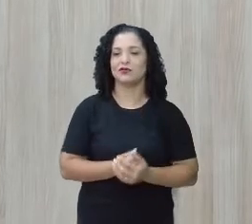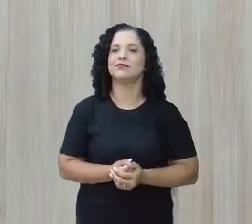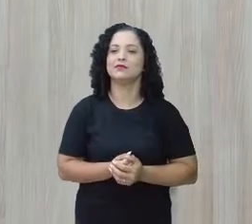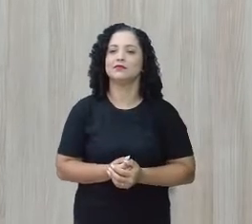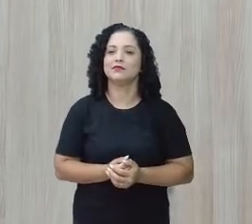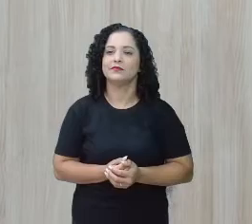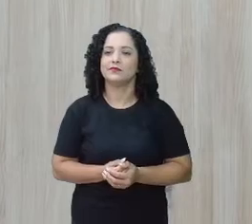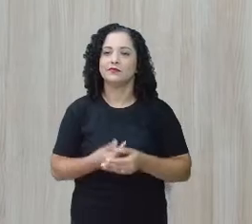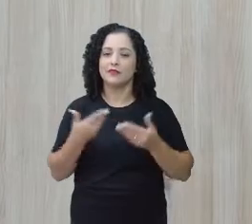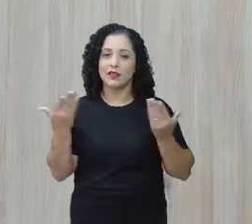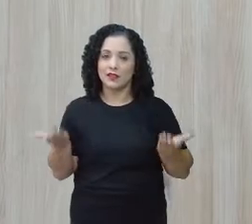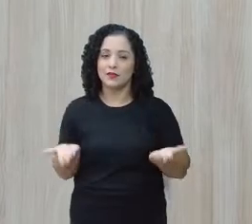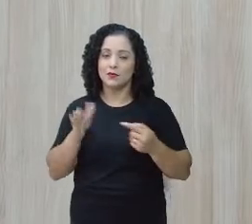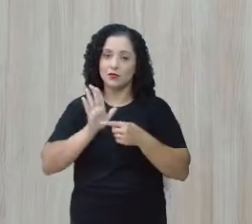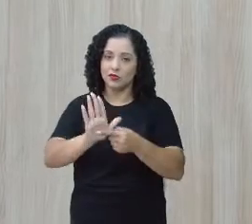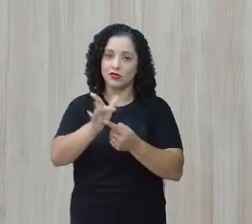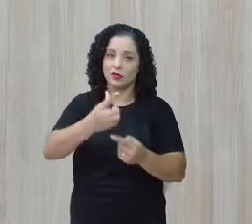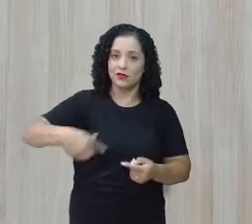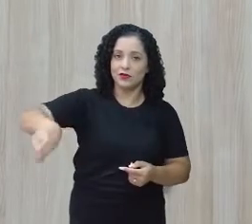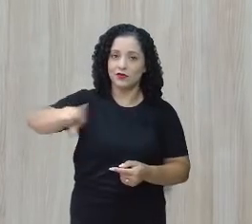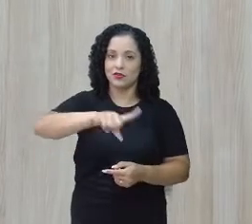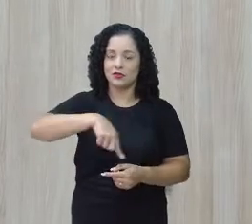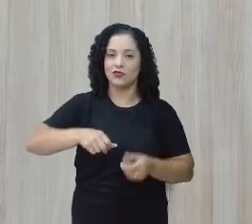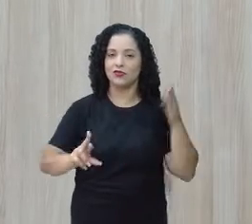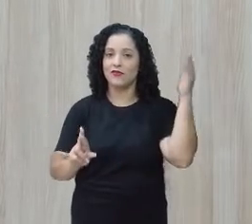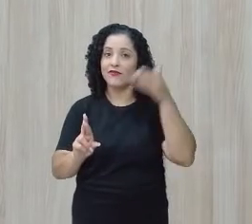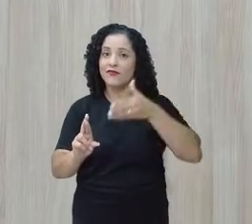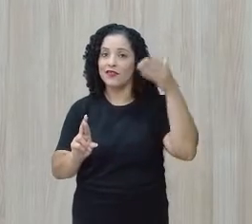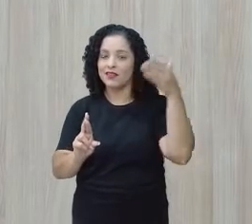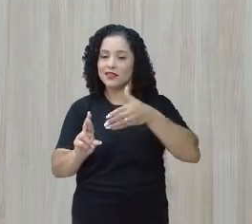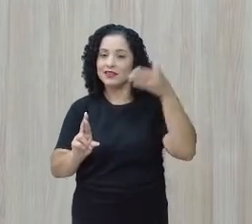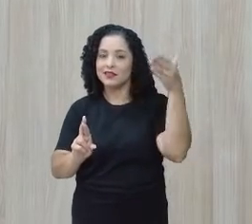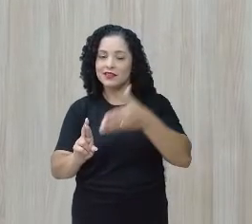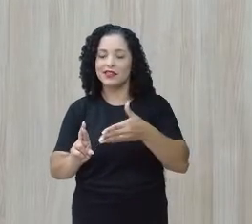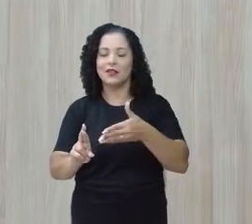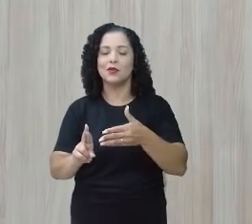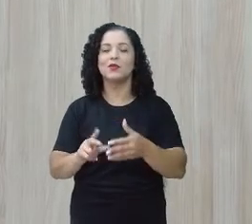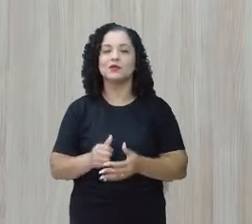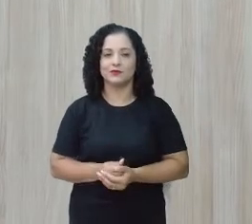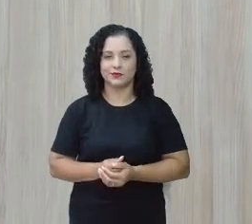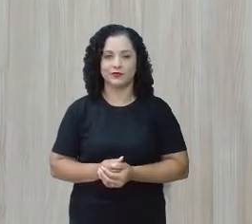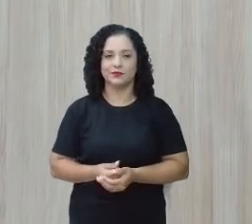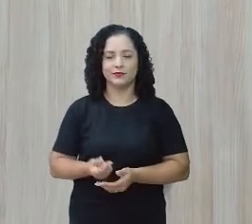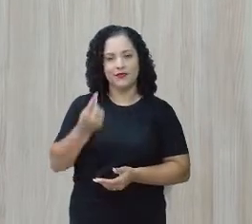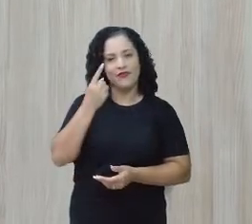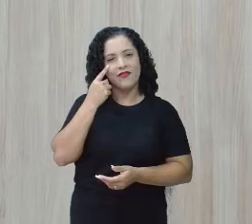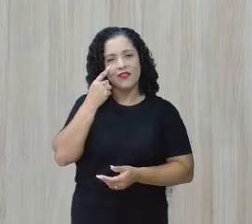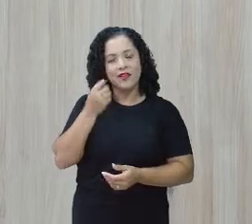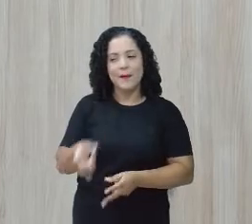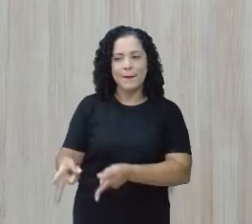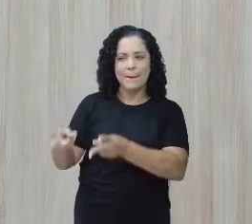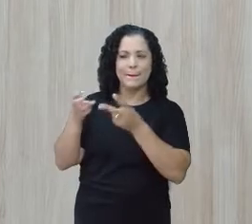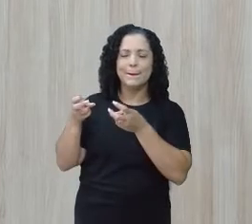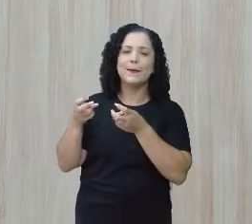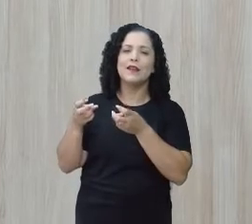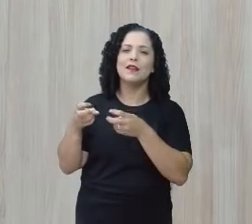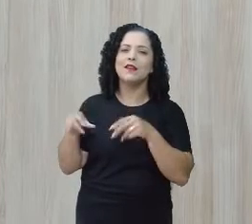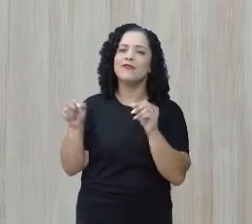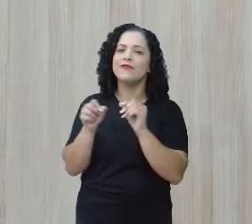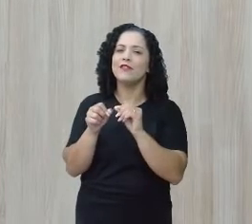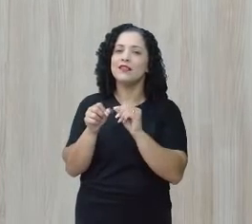estou colocando aqui para vocês a questão do referencial, a questão aí da gente perceber que para